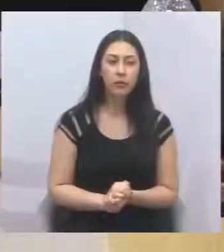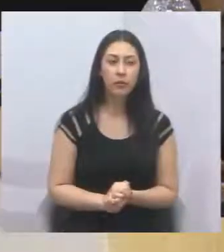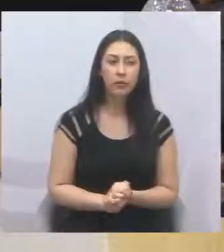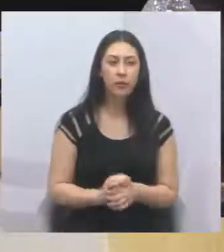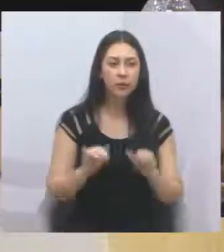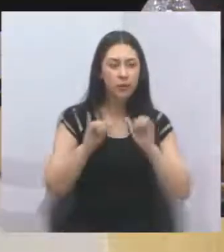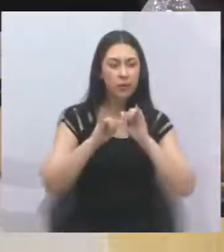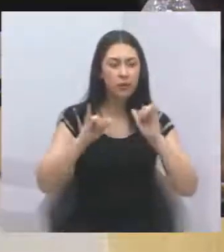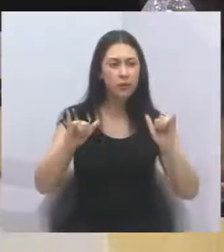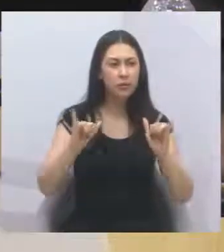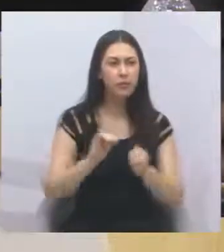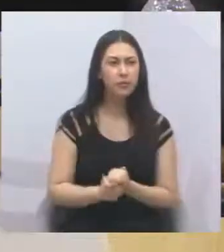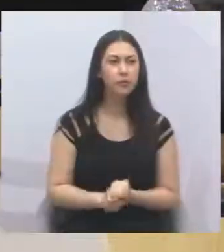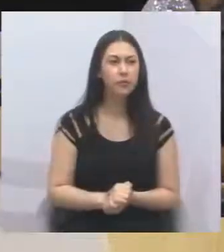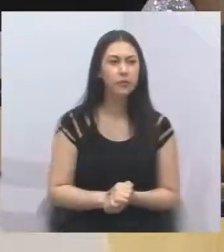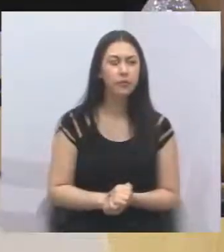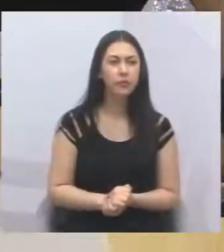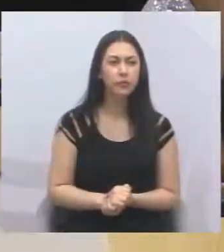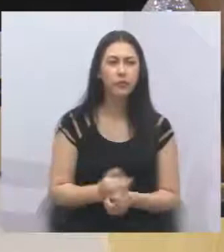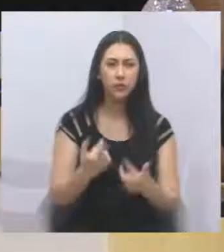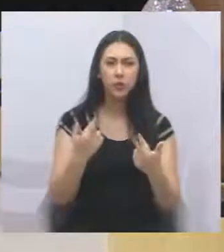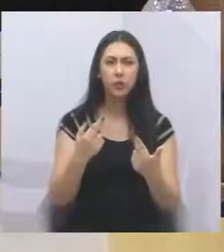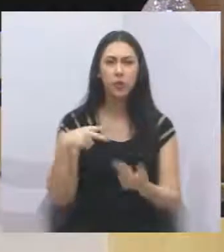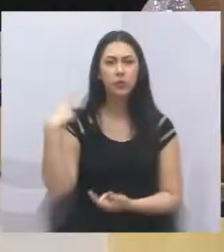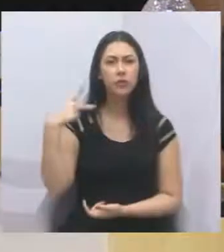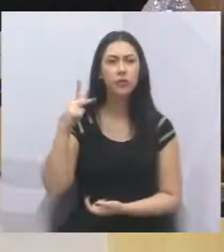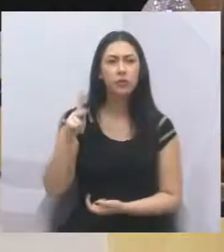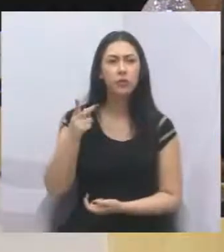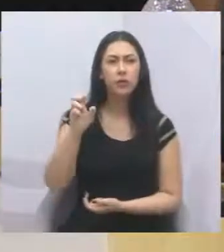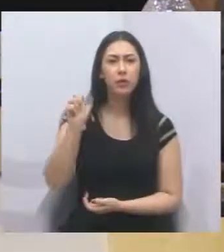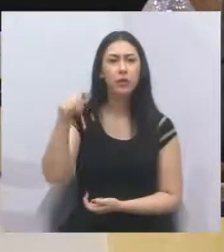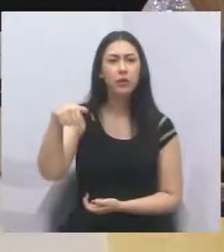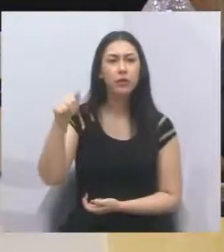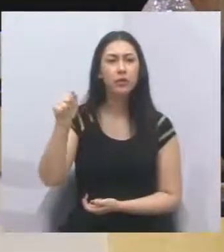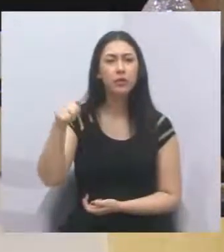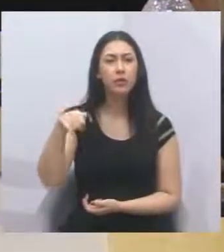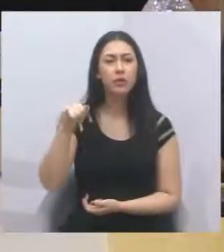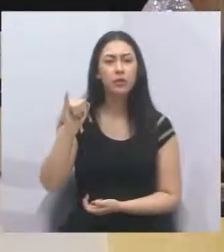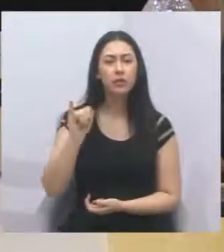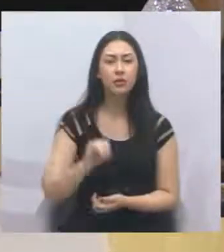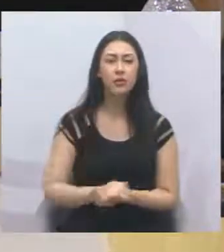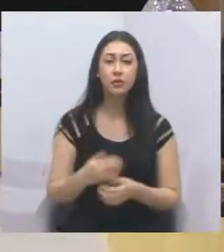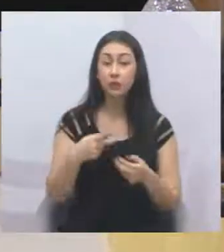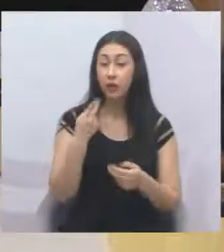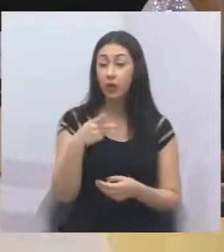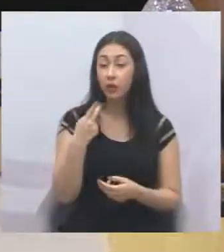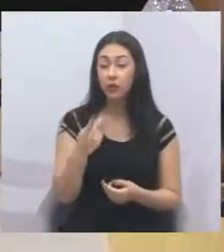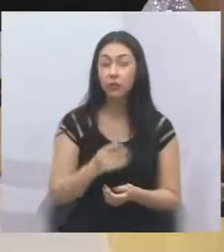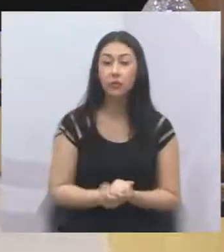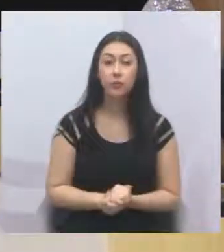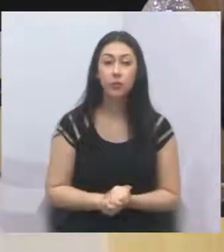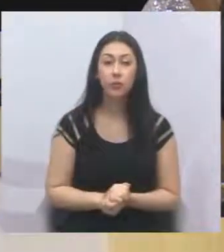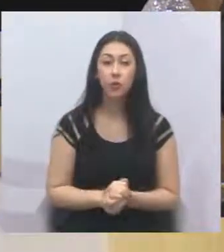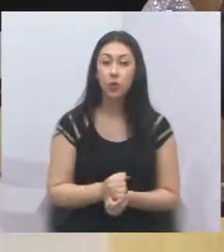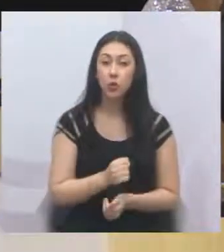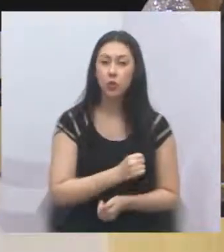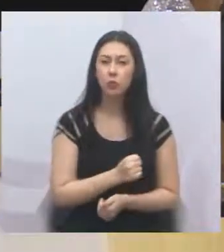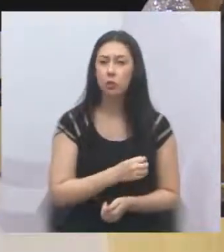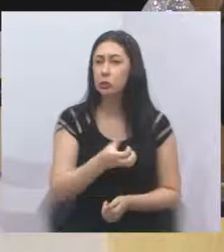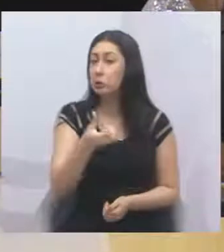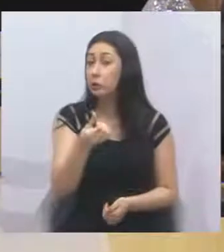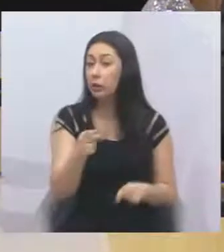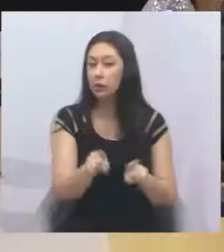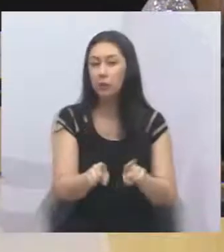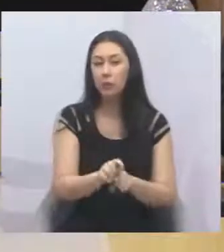e dizer, como o vereador Hernani do Republicanos acabou de falar, linha 6, 8,